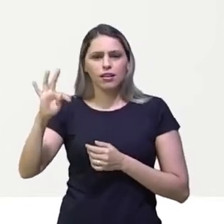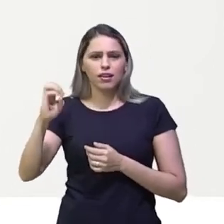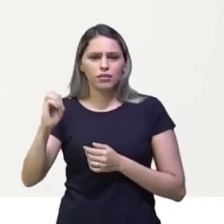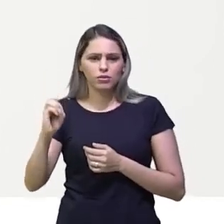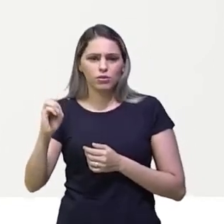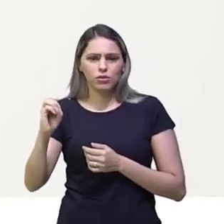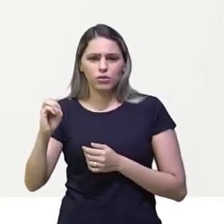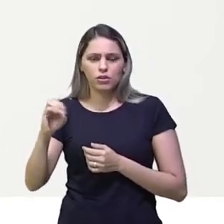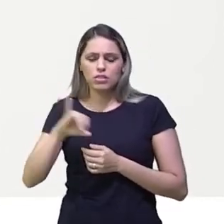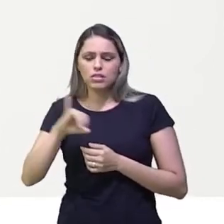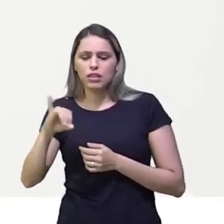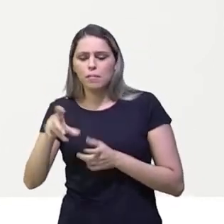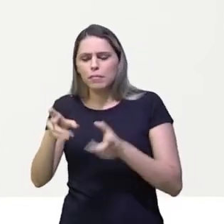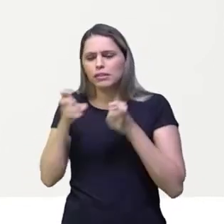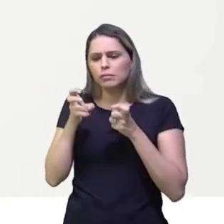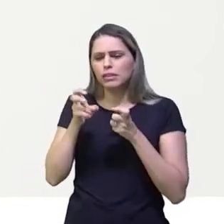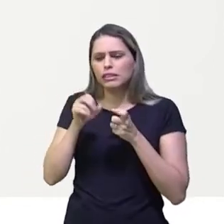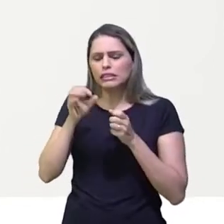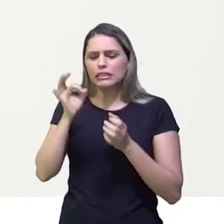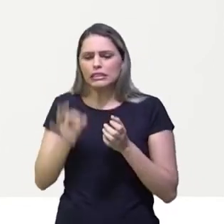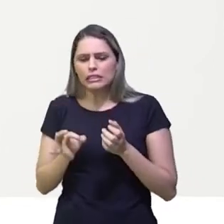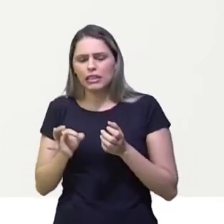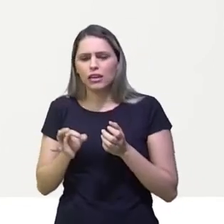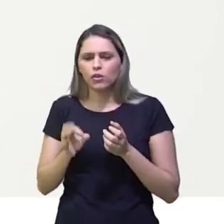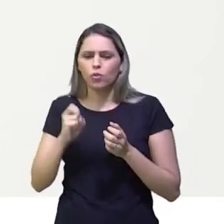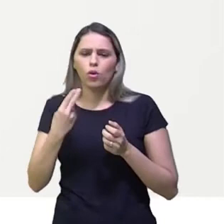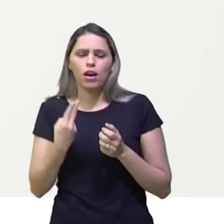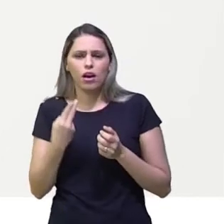corretamente ou errado. Mato,